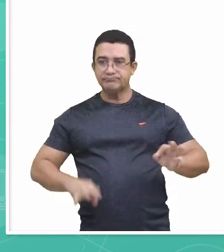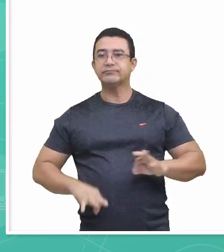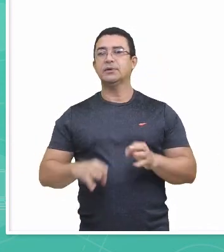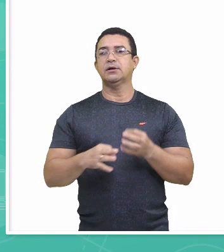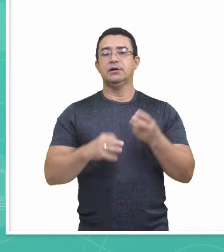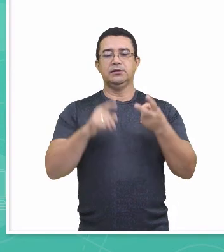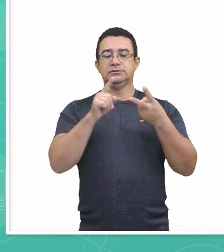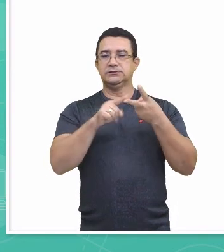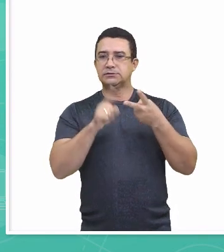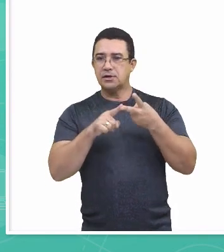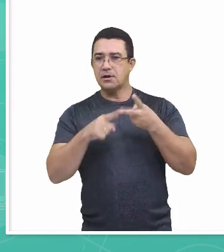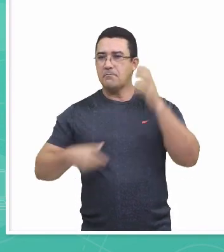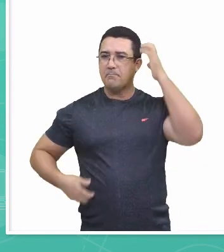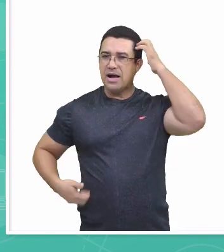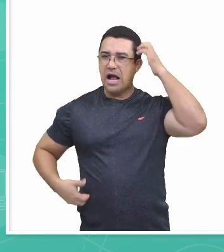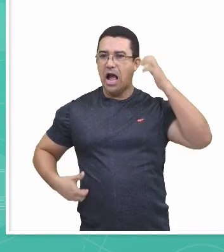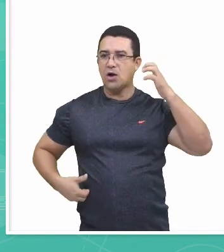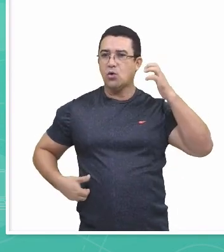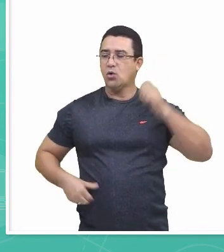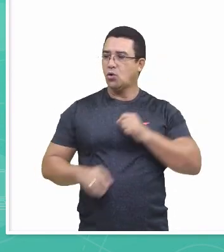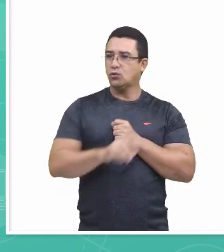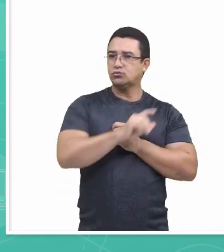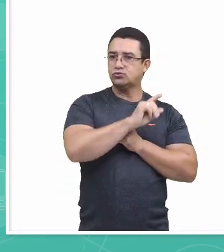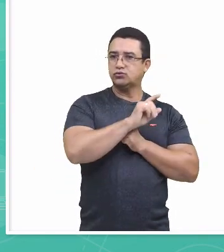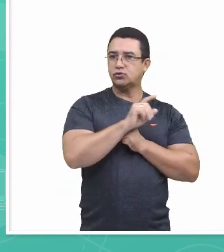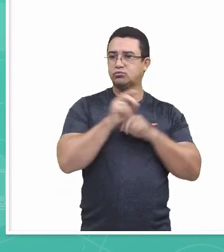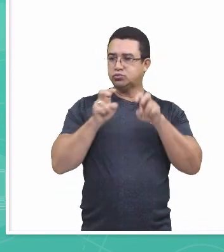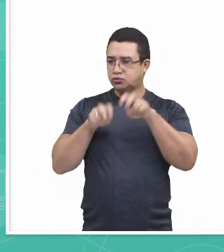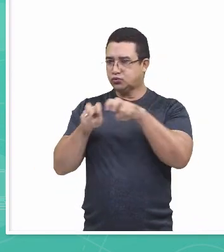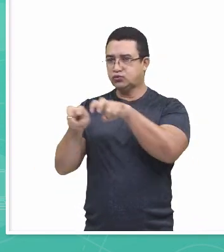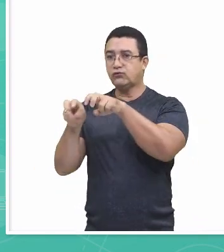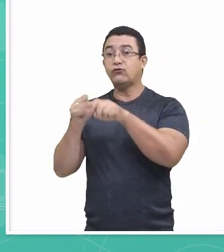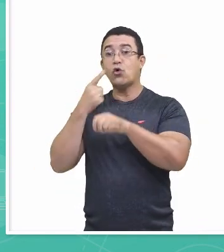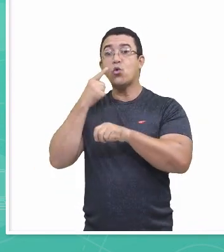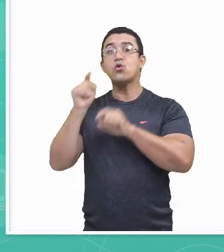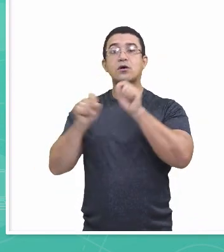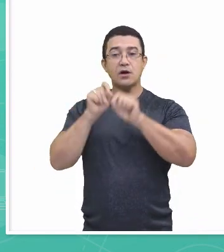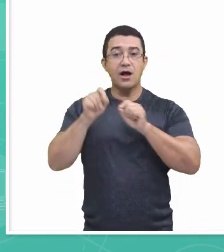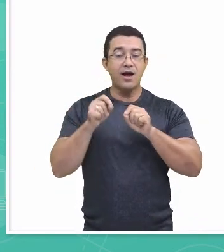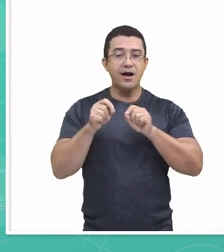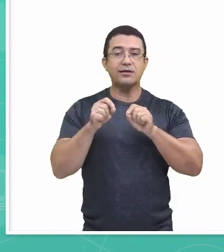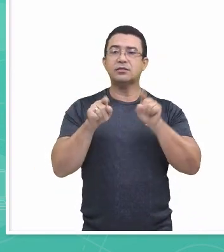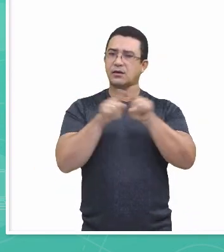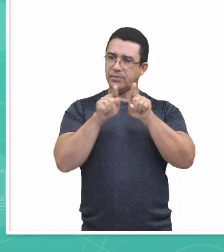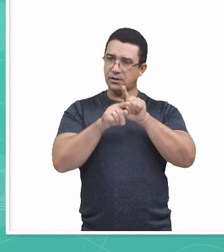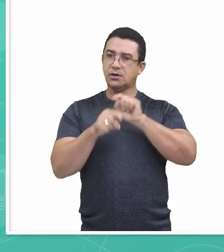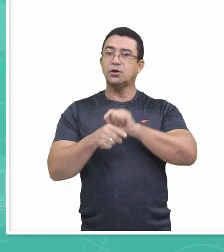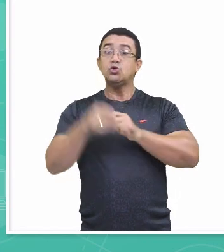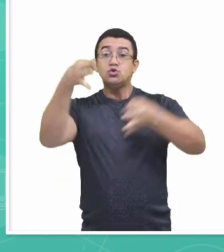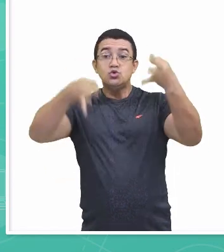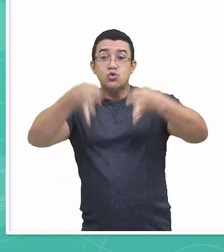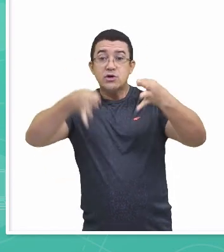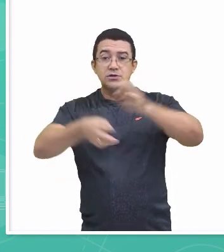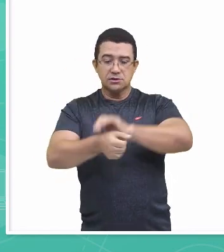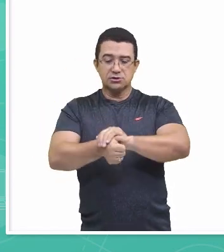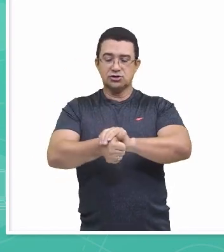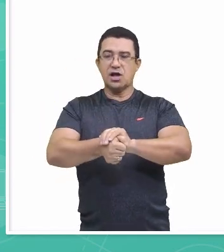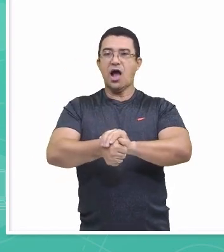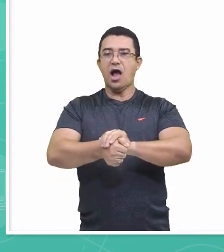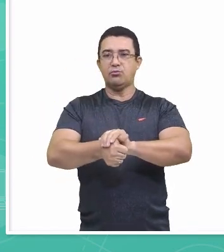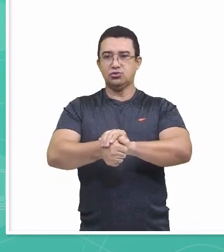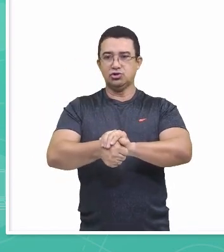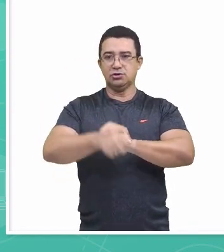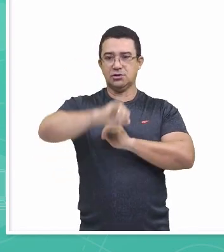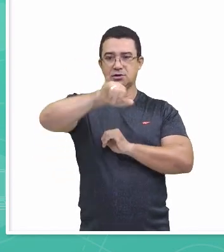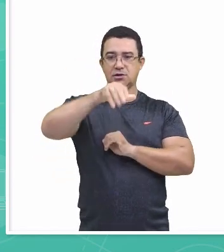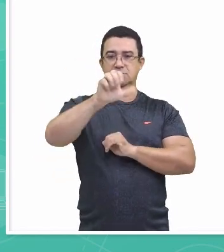de direito entre os animais. Muito bem, é juiz de direito entre os animais o jabuti, cujas audiências são dadas à borda